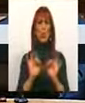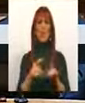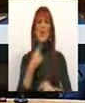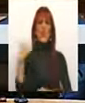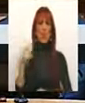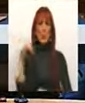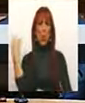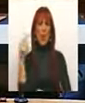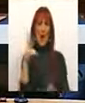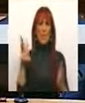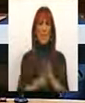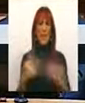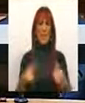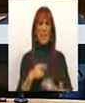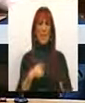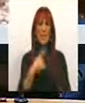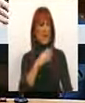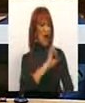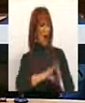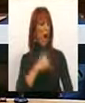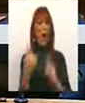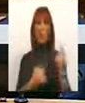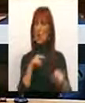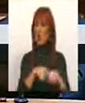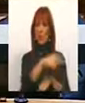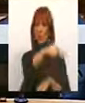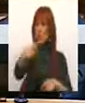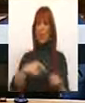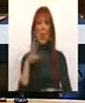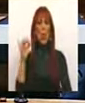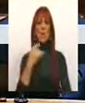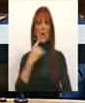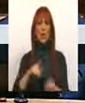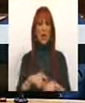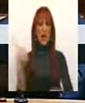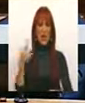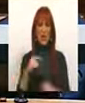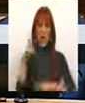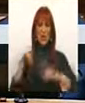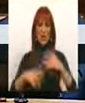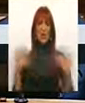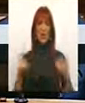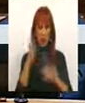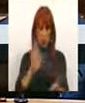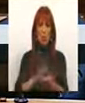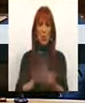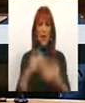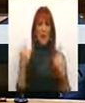diretiva única estava aprovada, chamou ignorantes a alguns deputados ao dizer que a diretiva financeira tinha sido